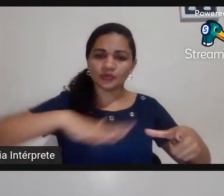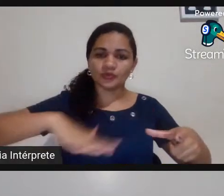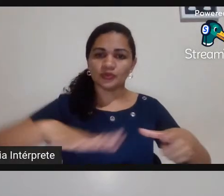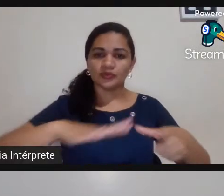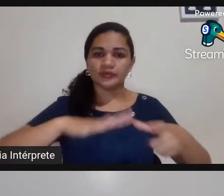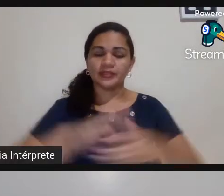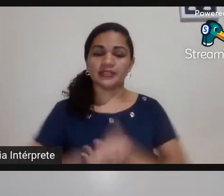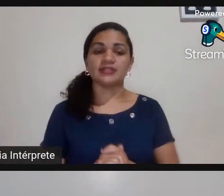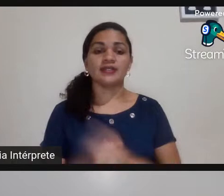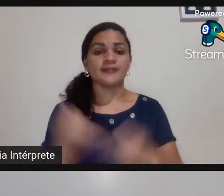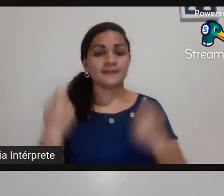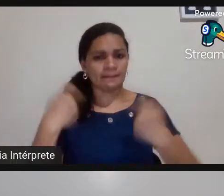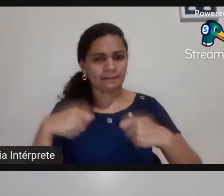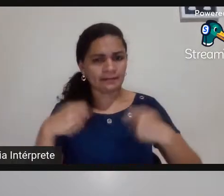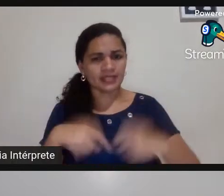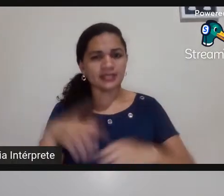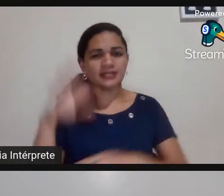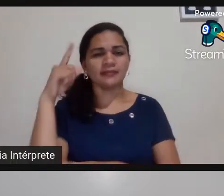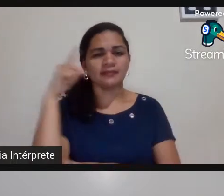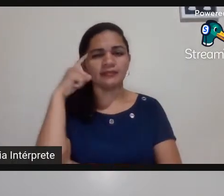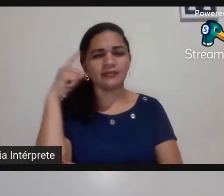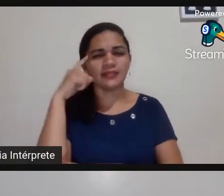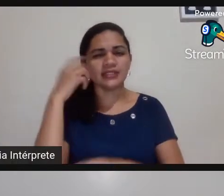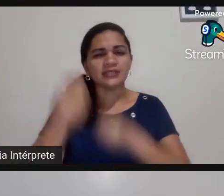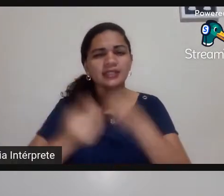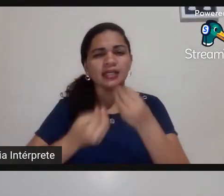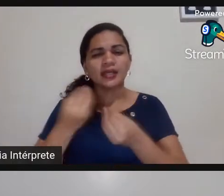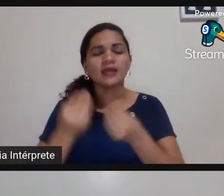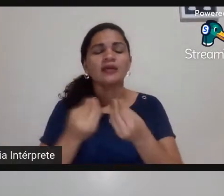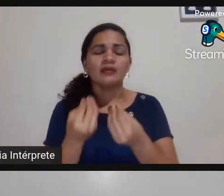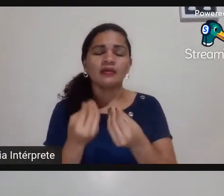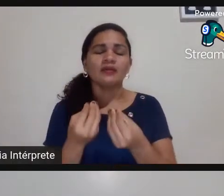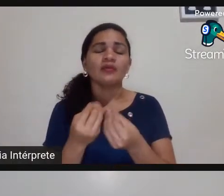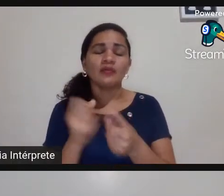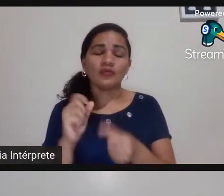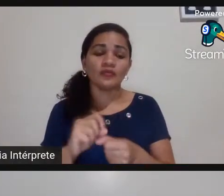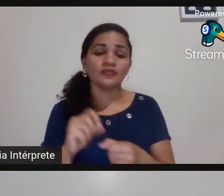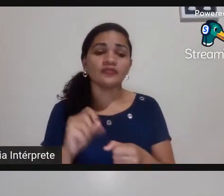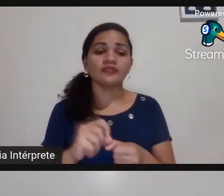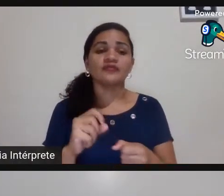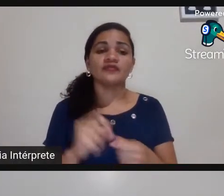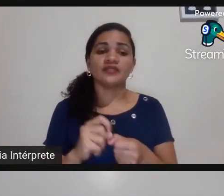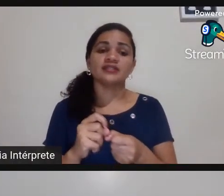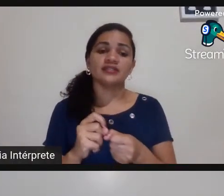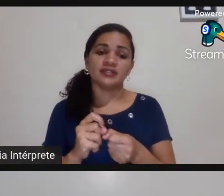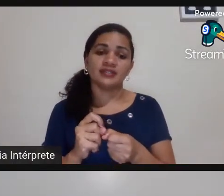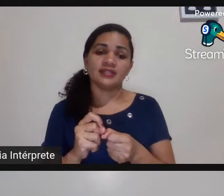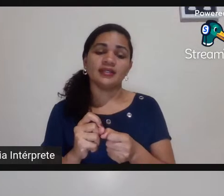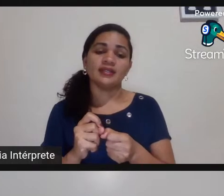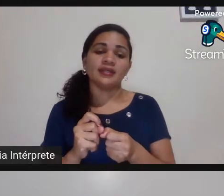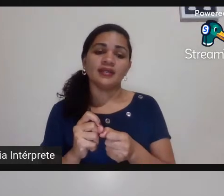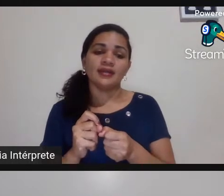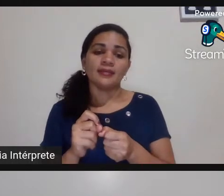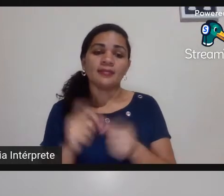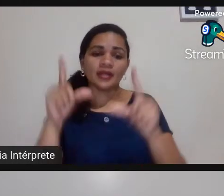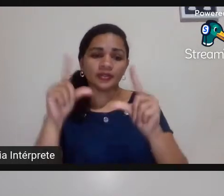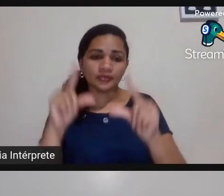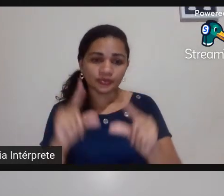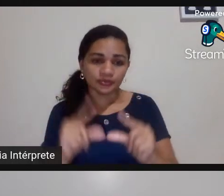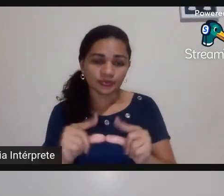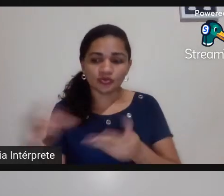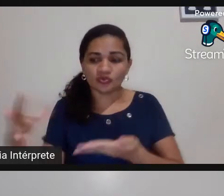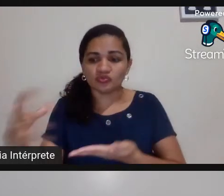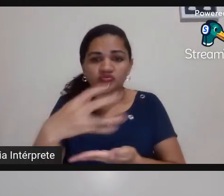precisamos repensar a nossa forma de consumir né e não existe que é o mapa político de escolha aí tomar uma